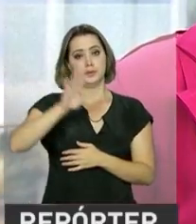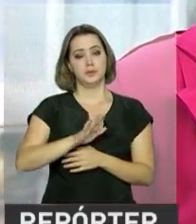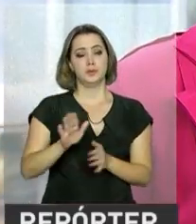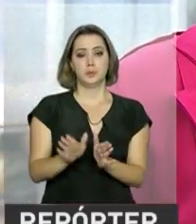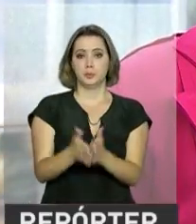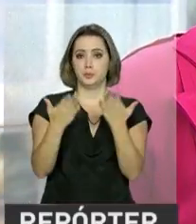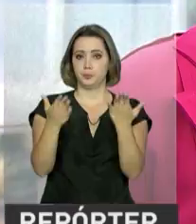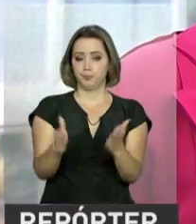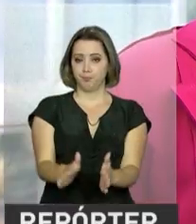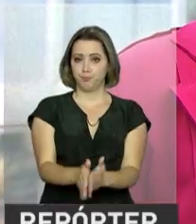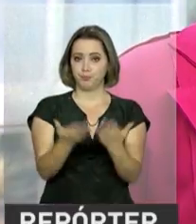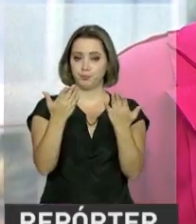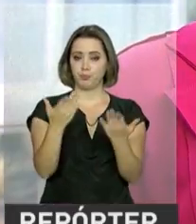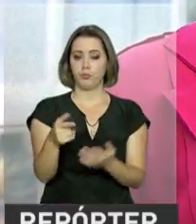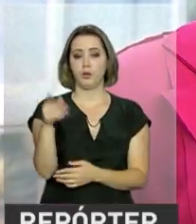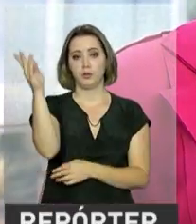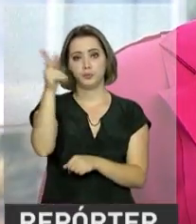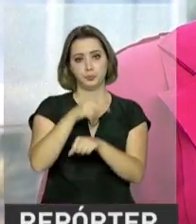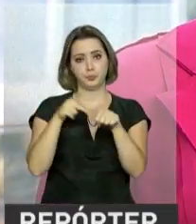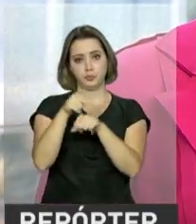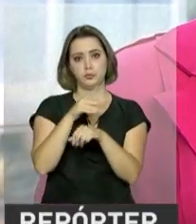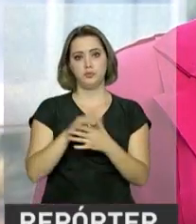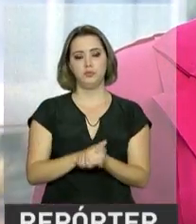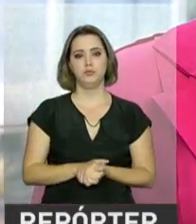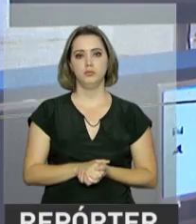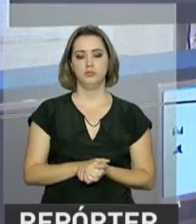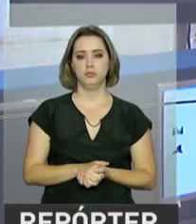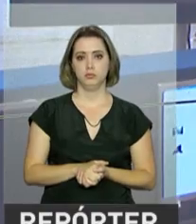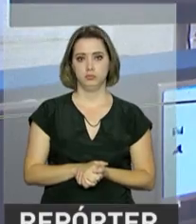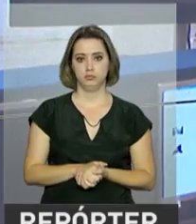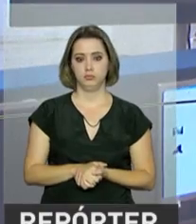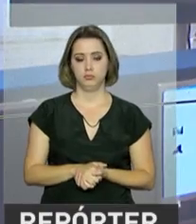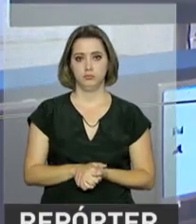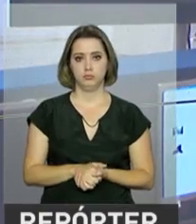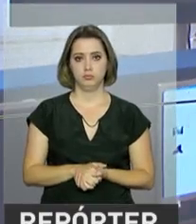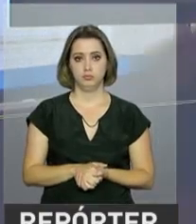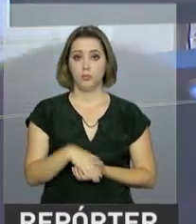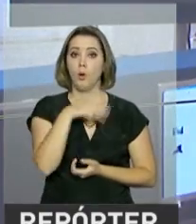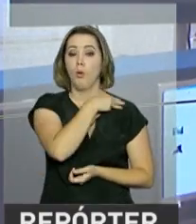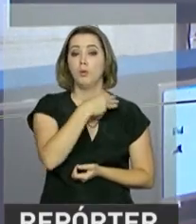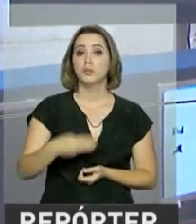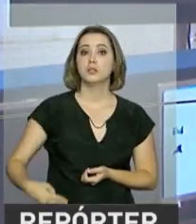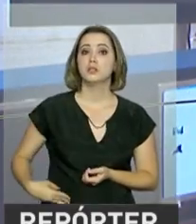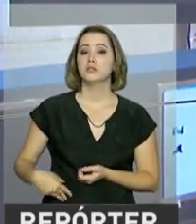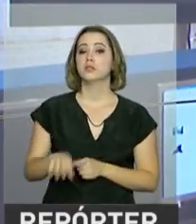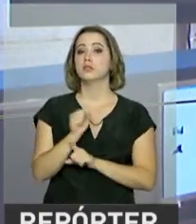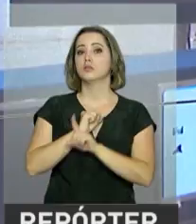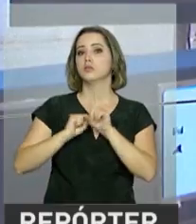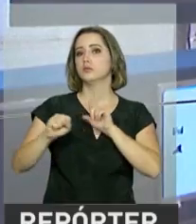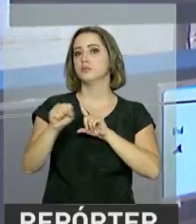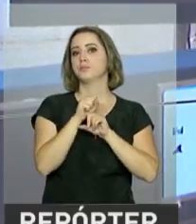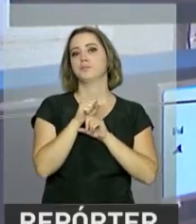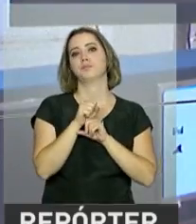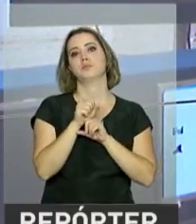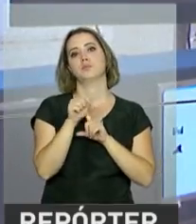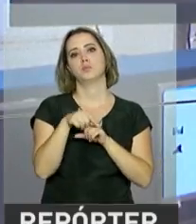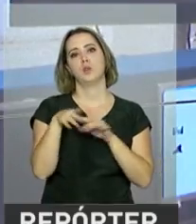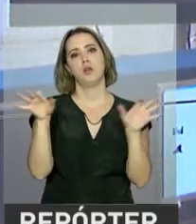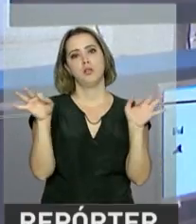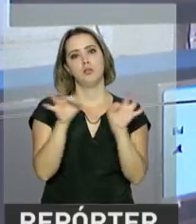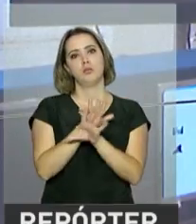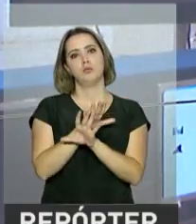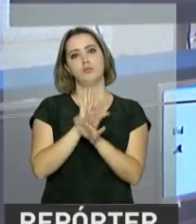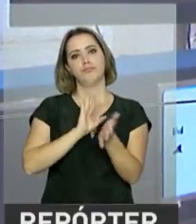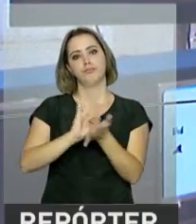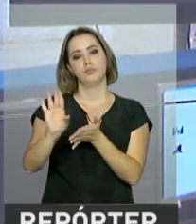no país brasília a marca que não se o ministério do desenvolvimento social e agrário concluiu